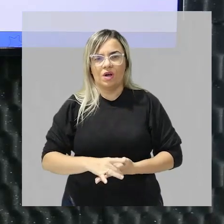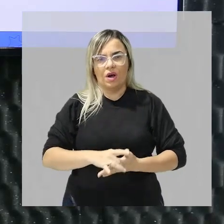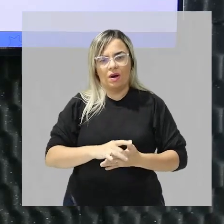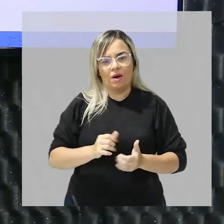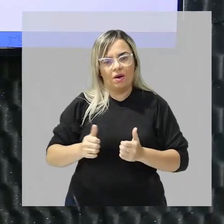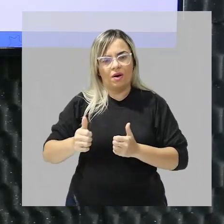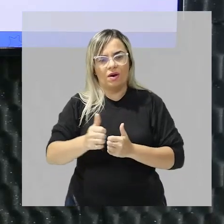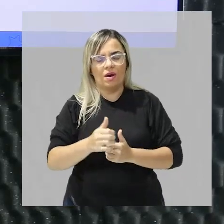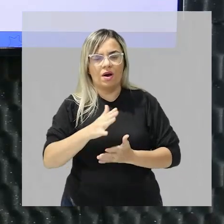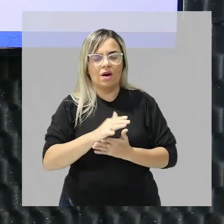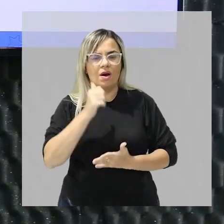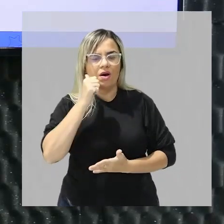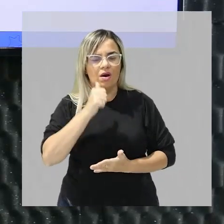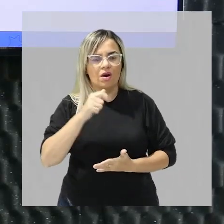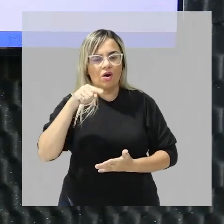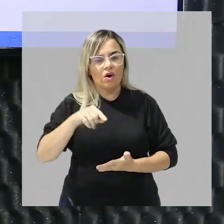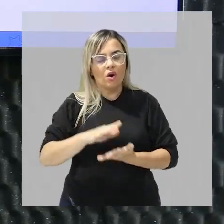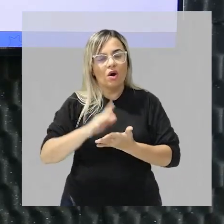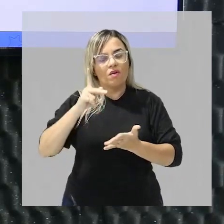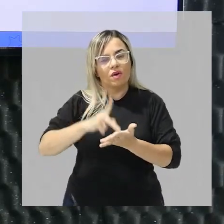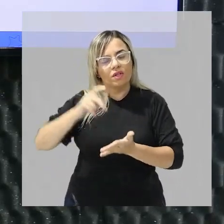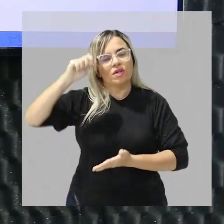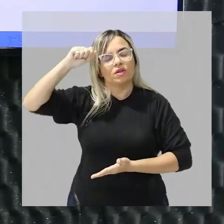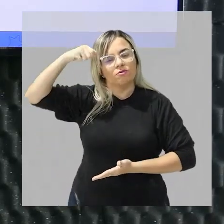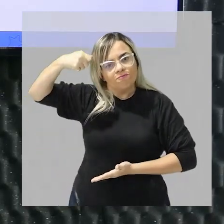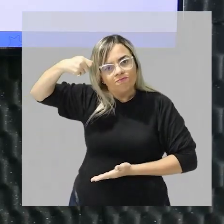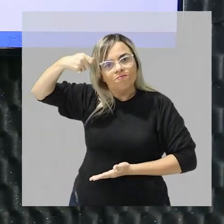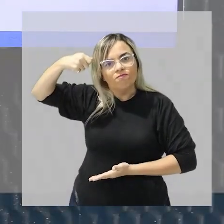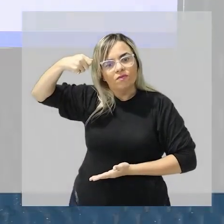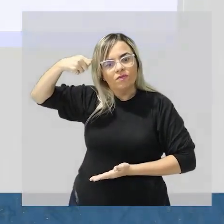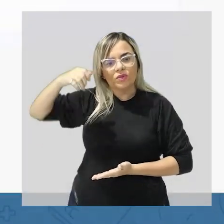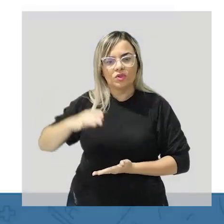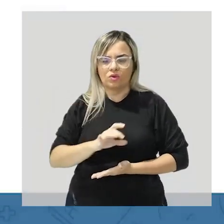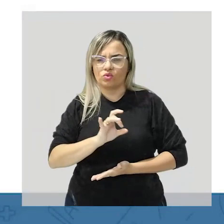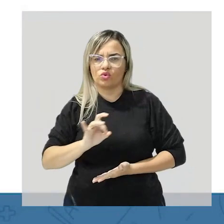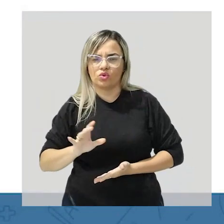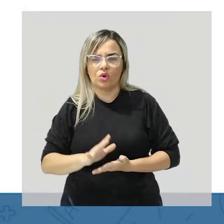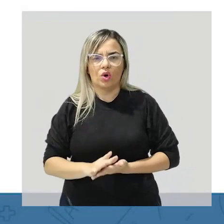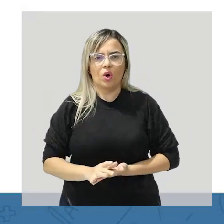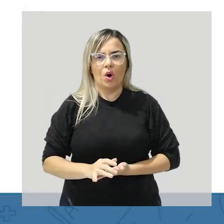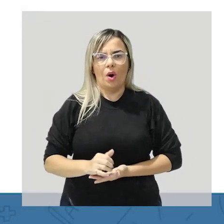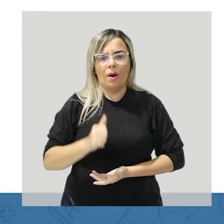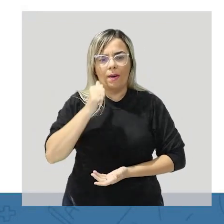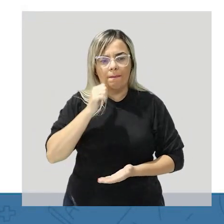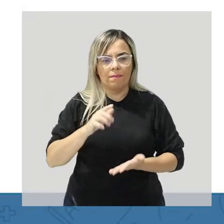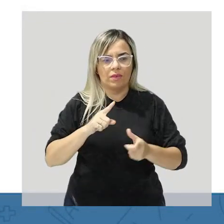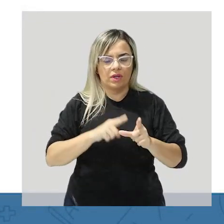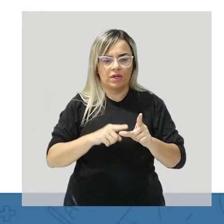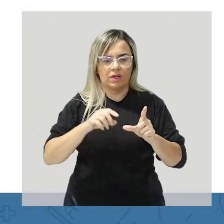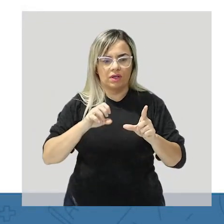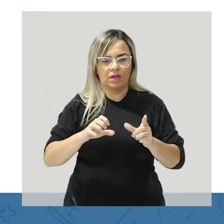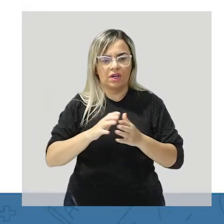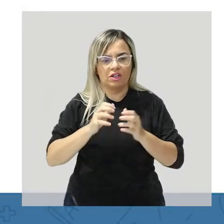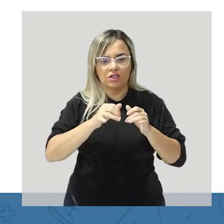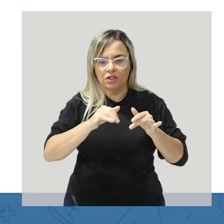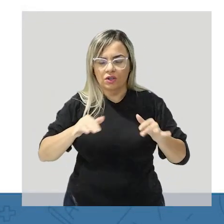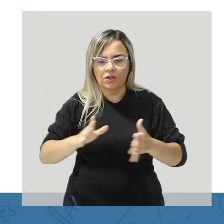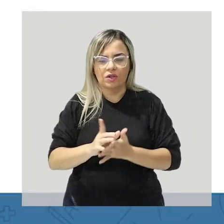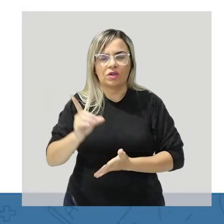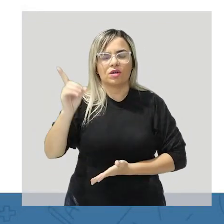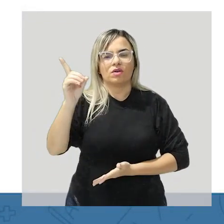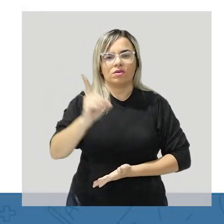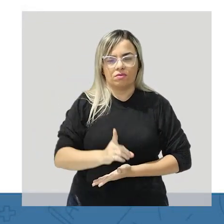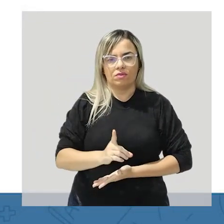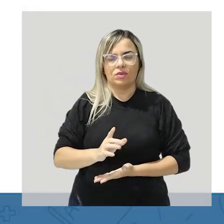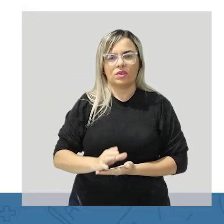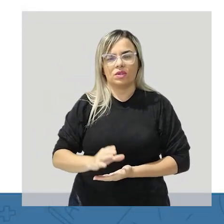mulher, é o fato dela ser negra. Mulher negra e não somente mulher. Extensão de direitos civis, a letra E, sim. Estender os